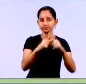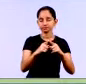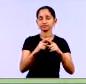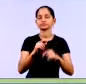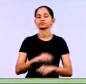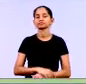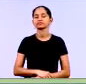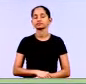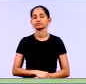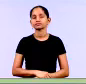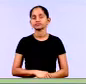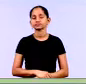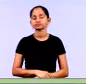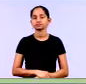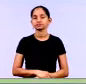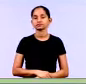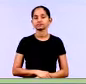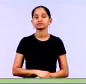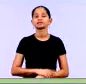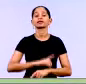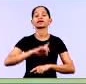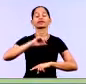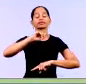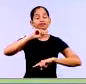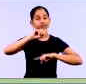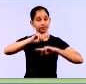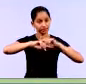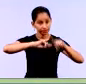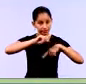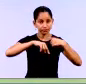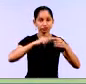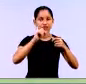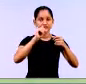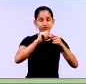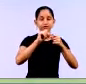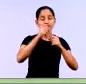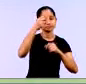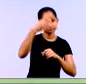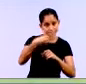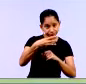Próximo, eu vou controlar melhor os meus custos,